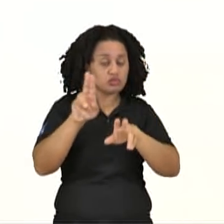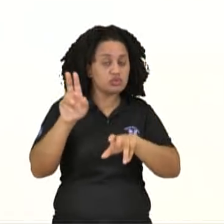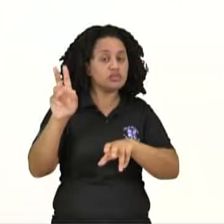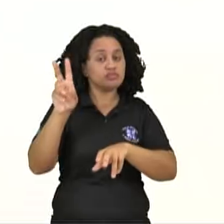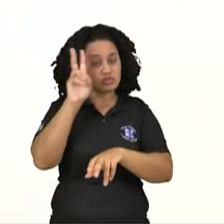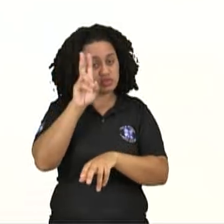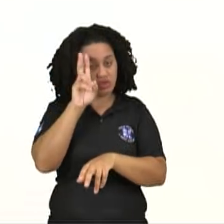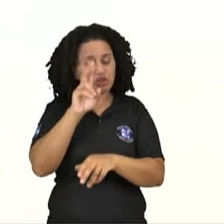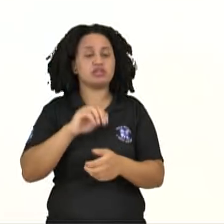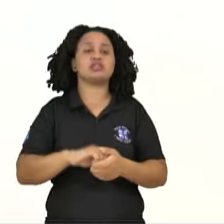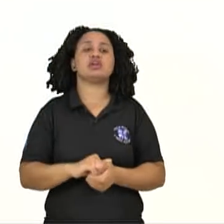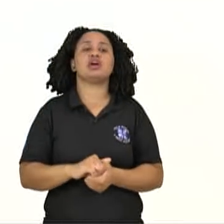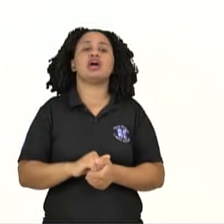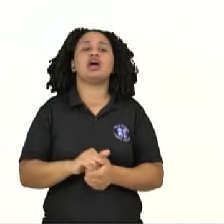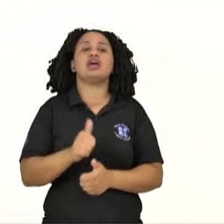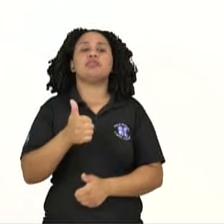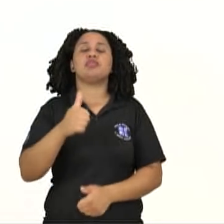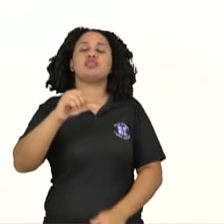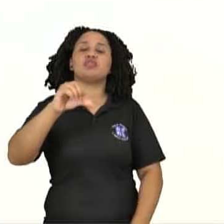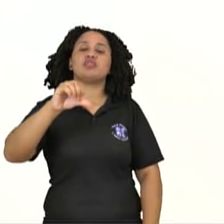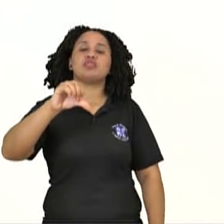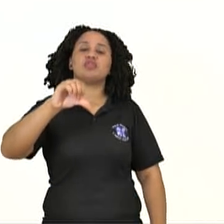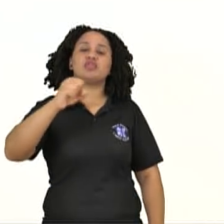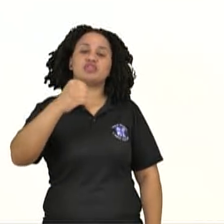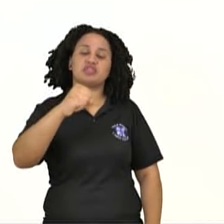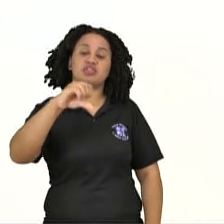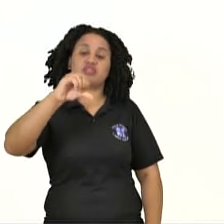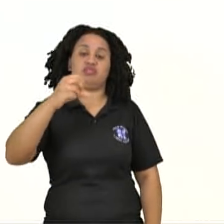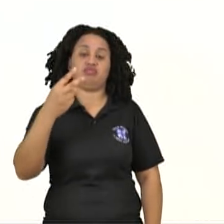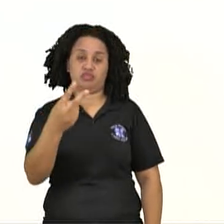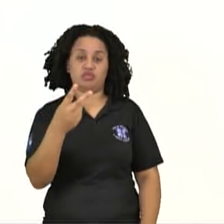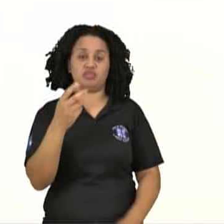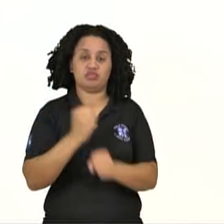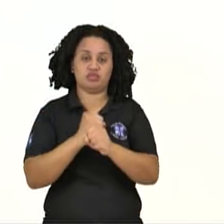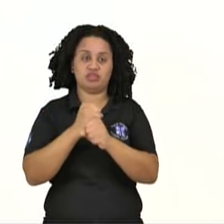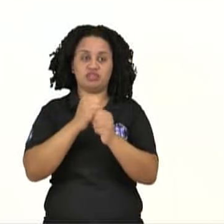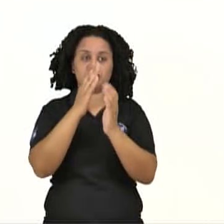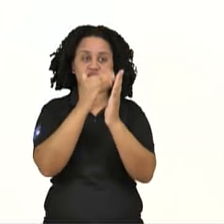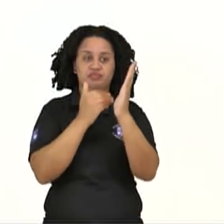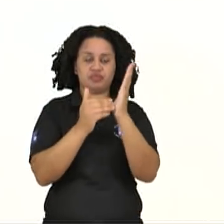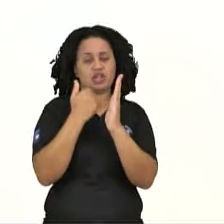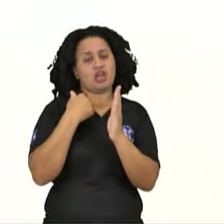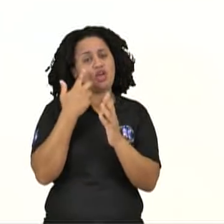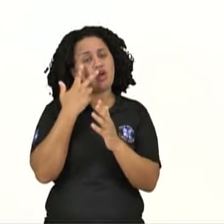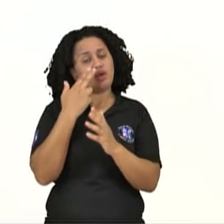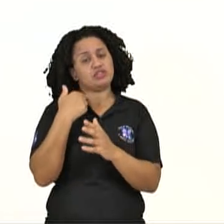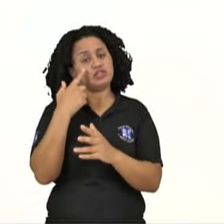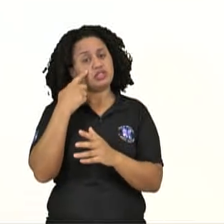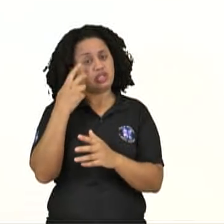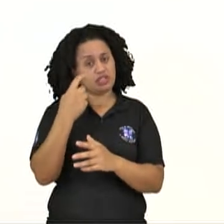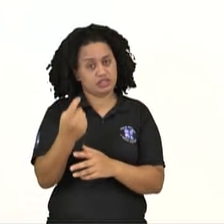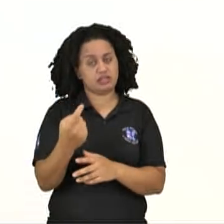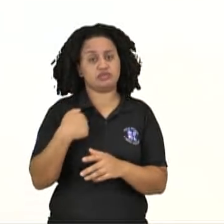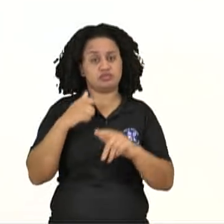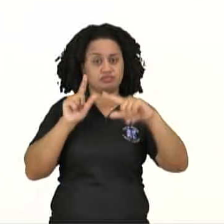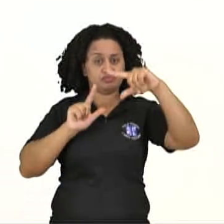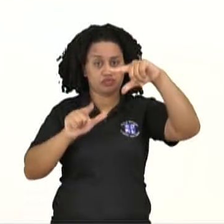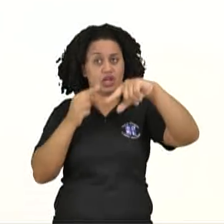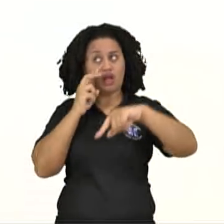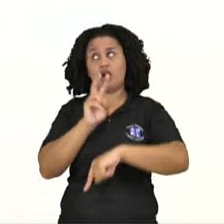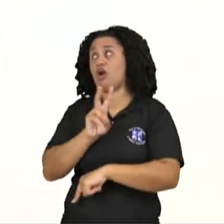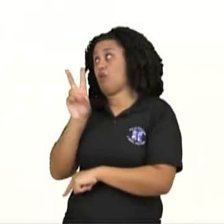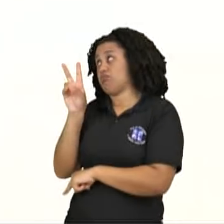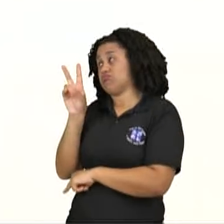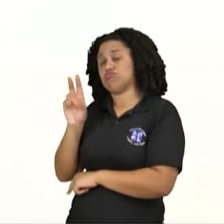Gysis, de 1892. Acho muito interessante nessa imagem, essa riqueza. A menina é representada como se fosse